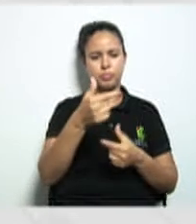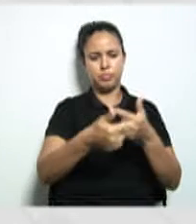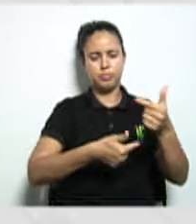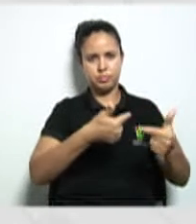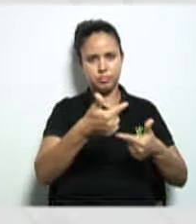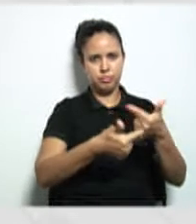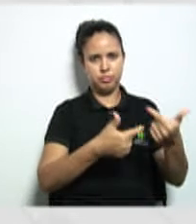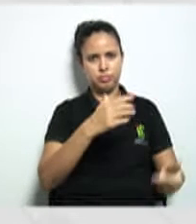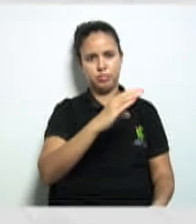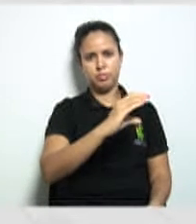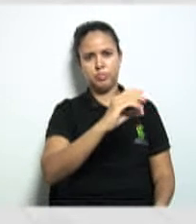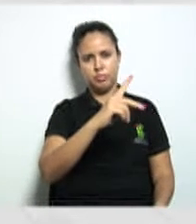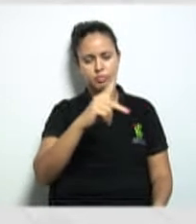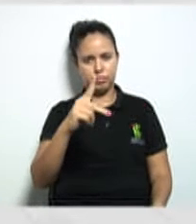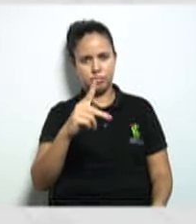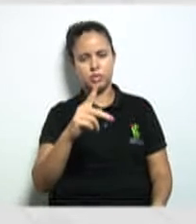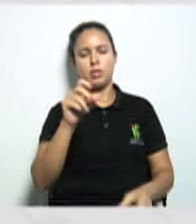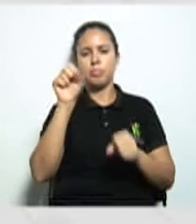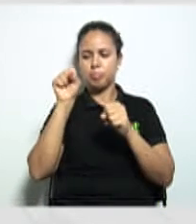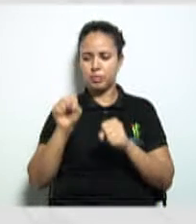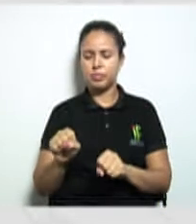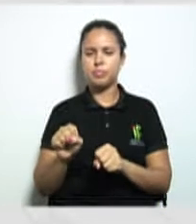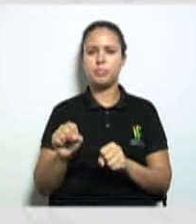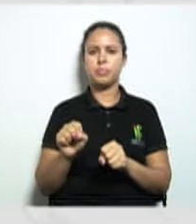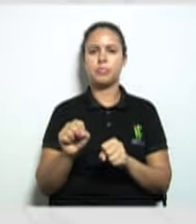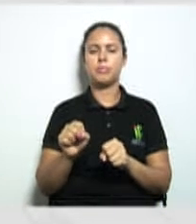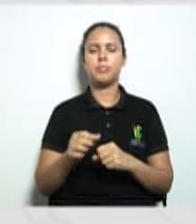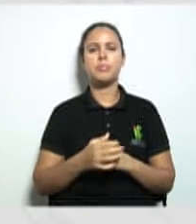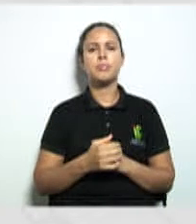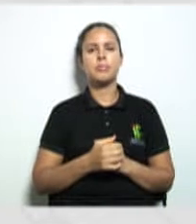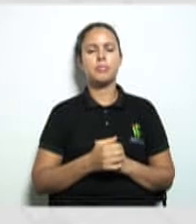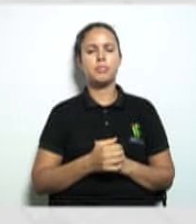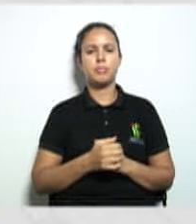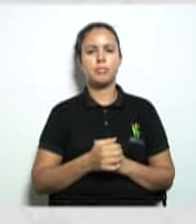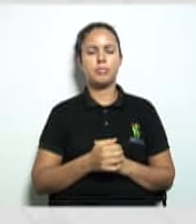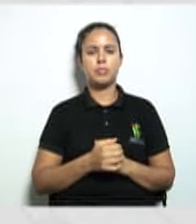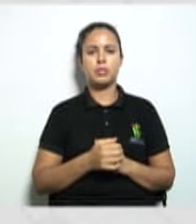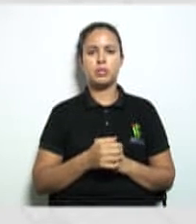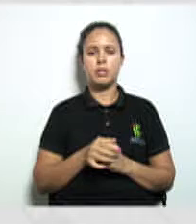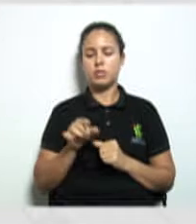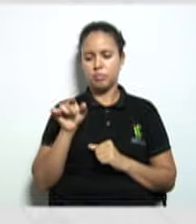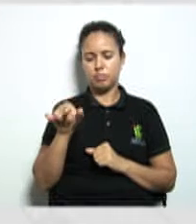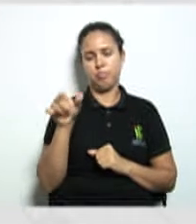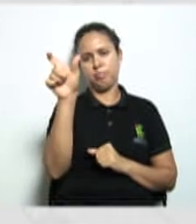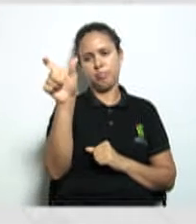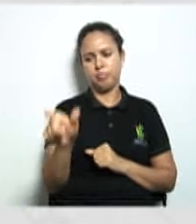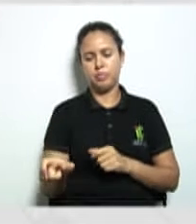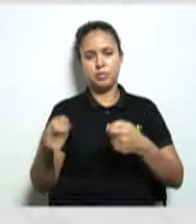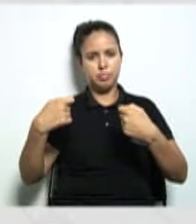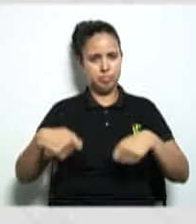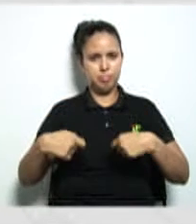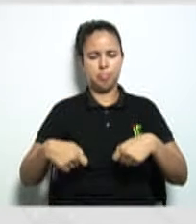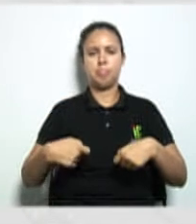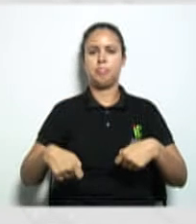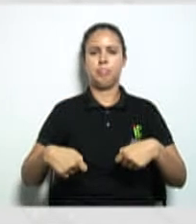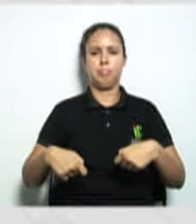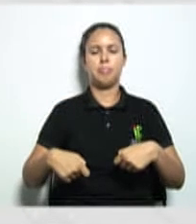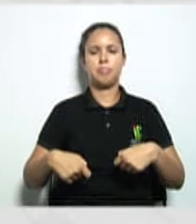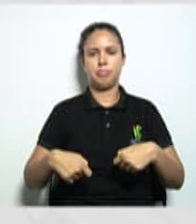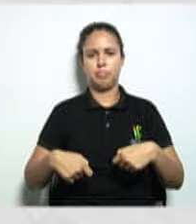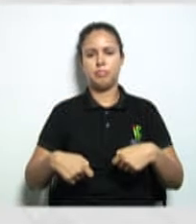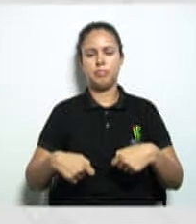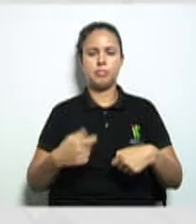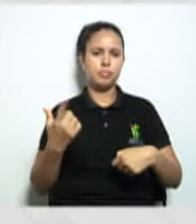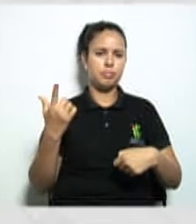cooperativa, ele poderá, desde que ele esteja apto. Lembra quando